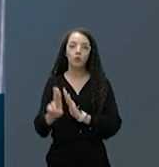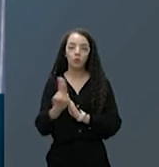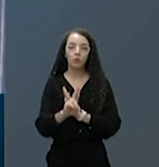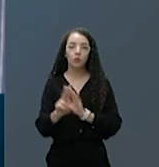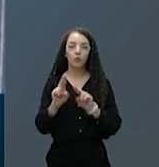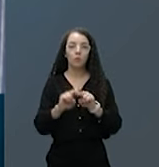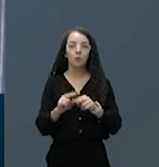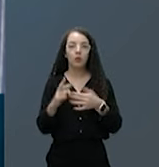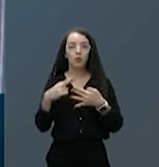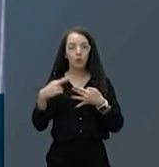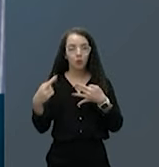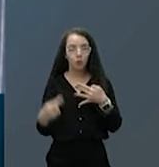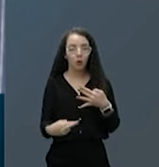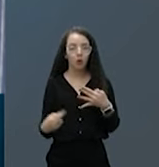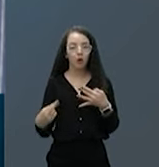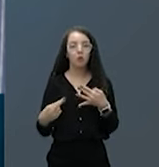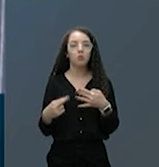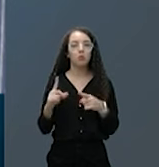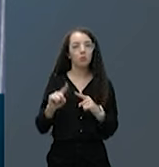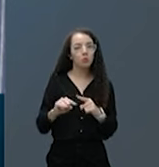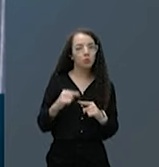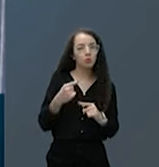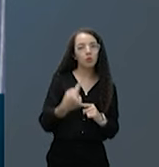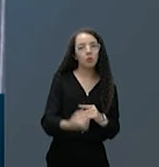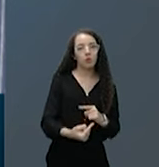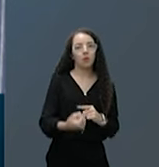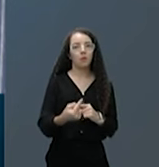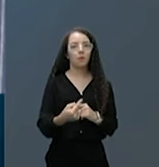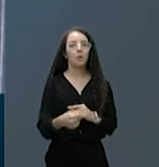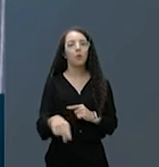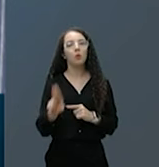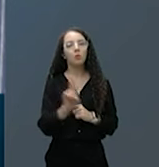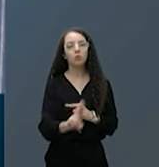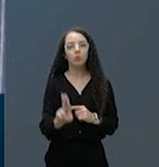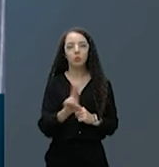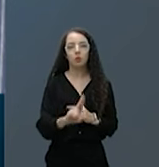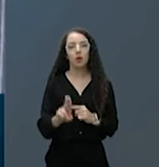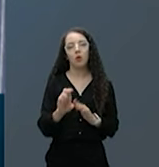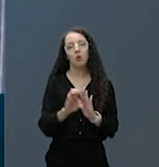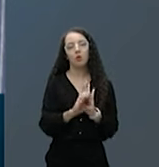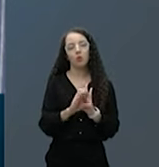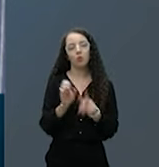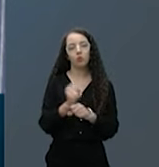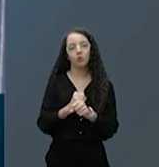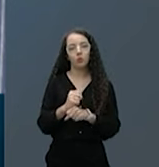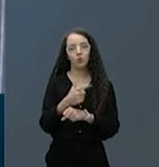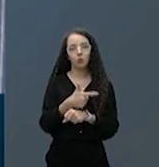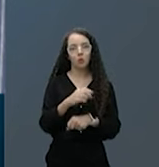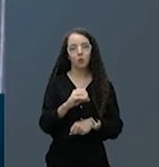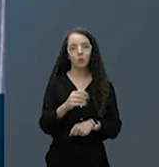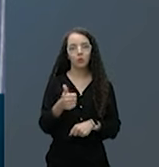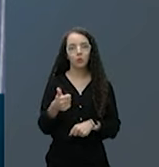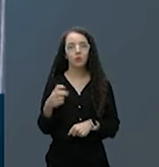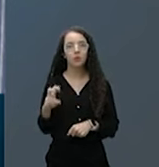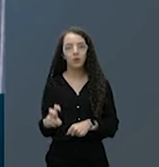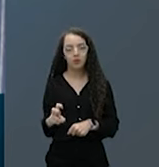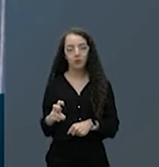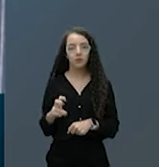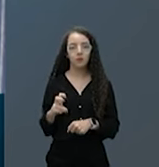interpostos após o advento do Código de 2015 e antes